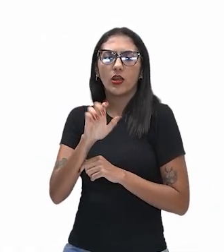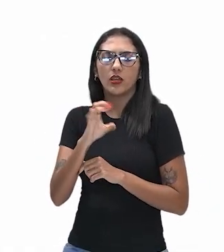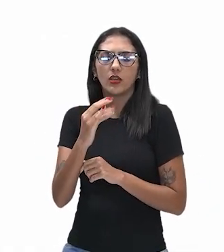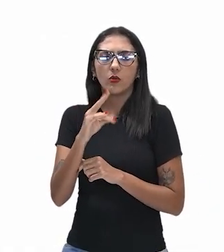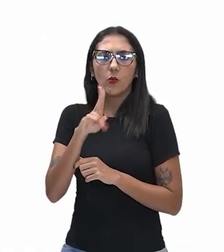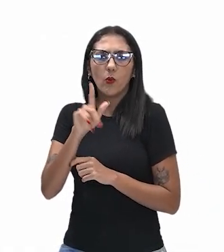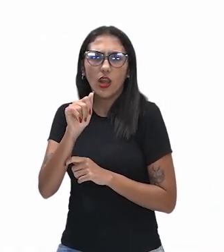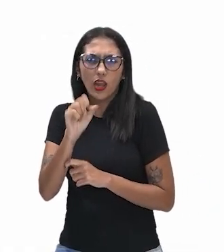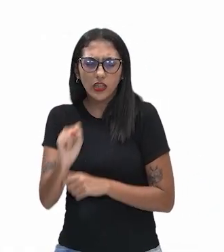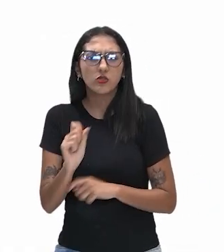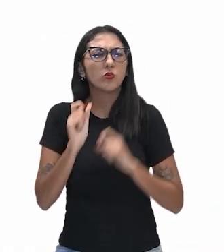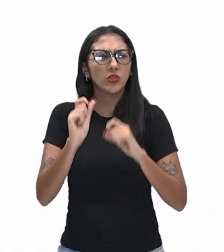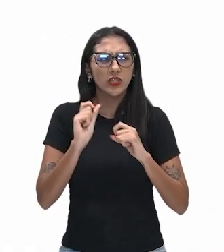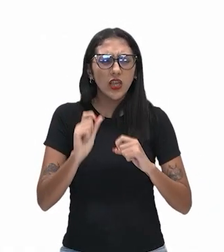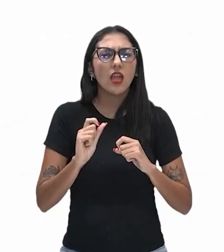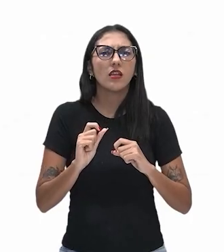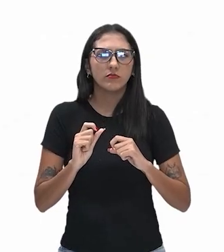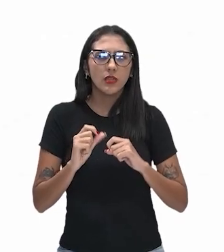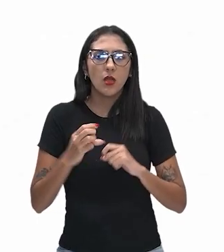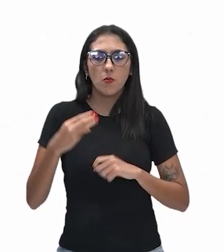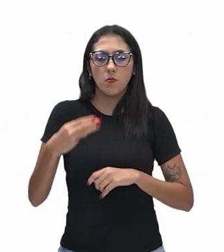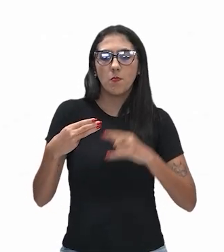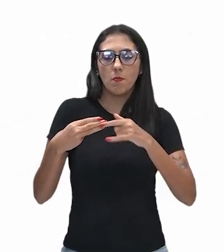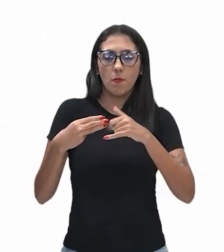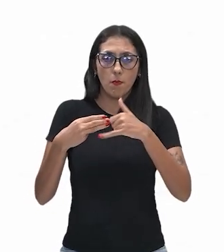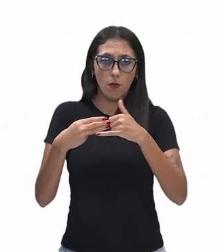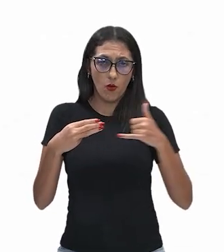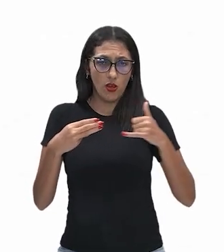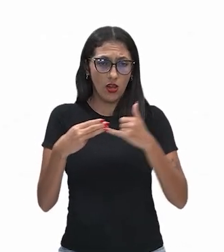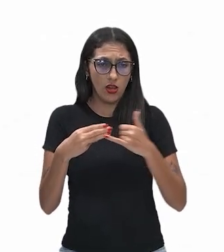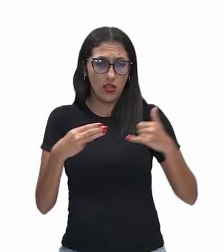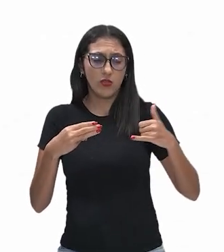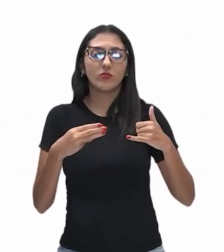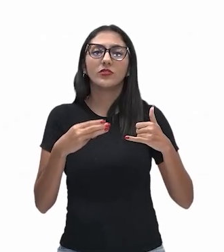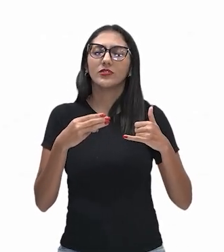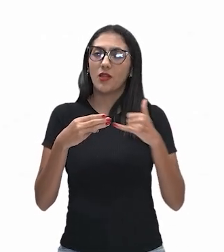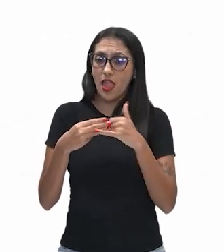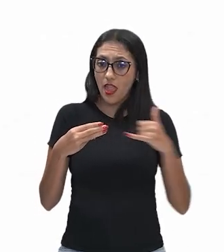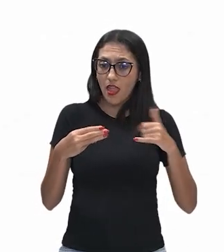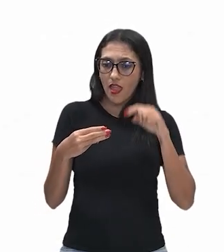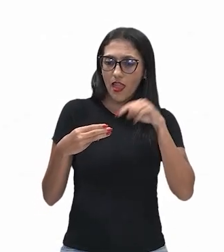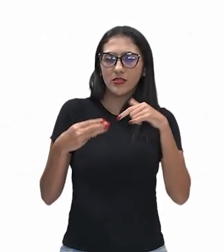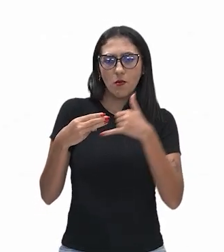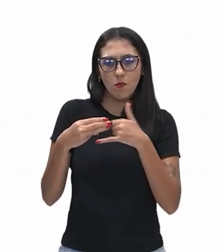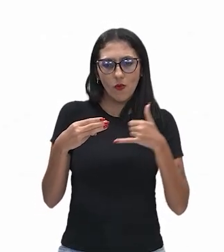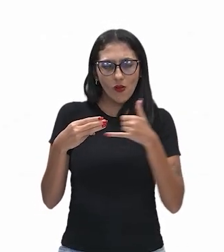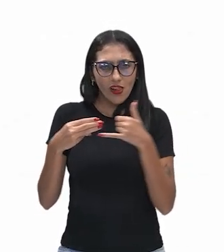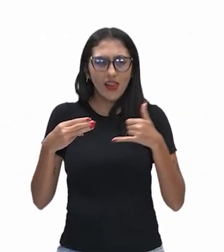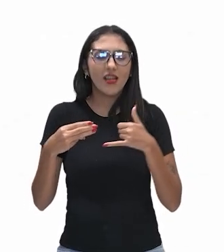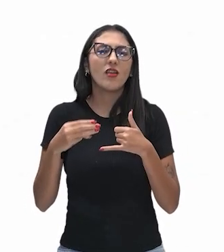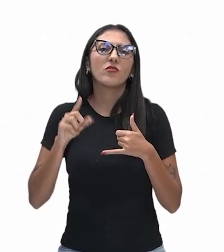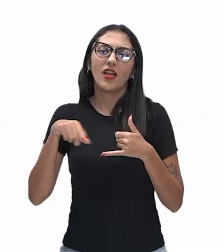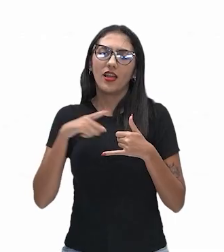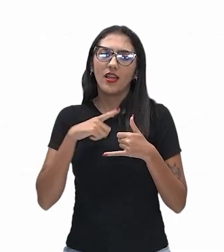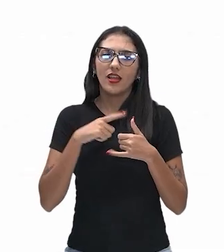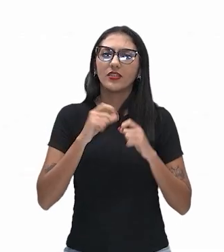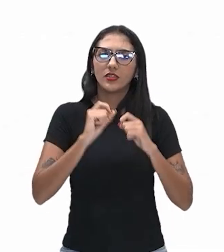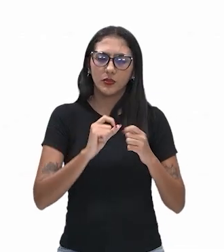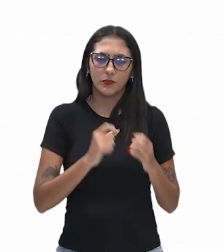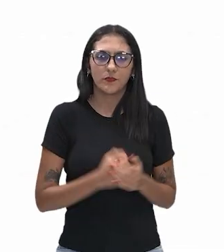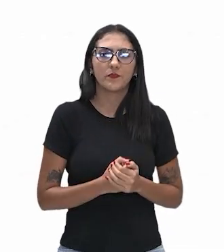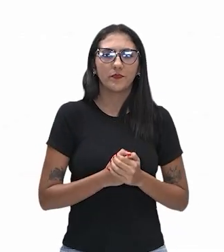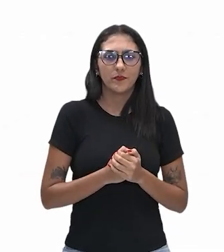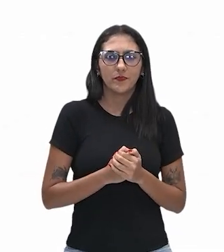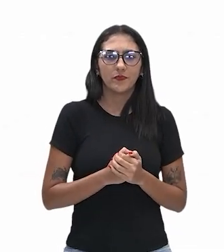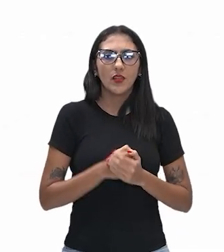Essas moléculas são formadas por átomos. Os átomos, por sua vez, têm aí os elétrons que estão